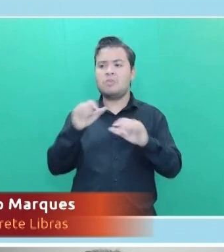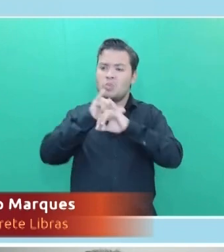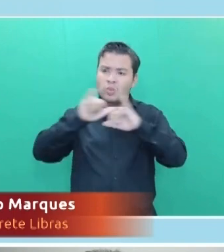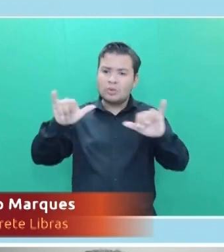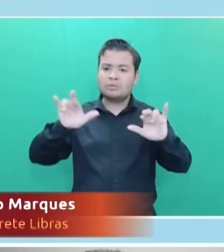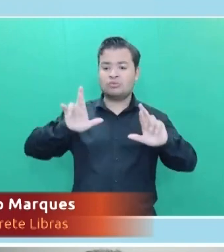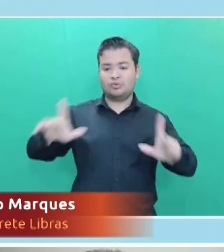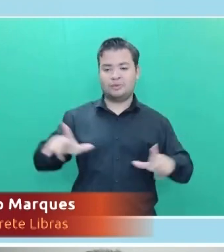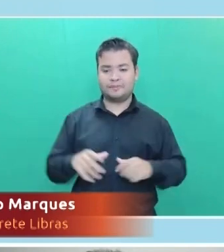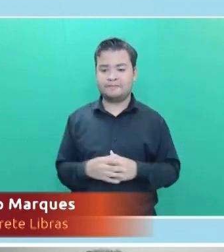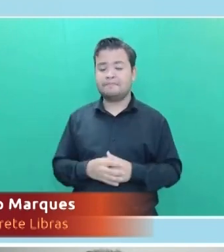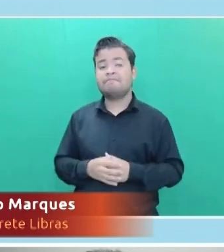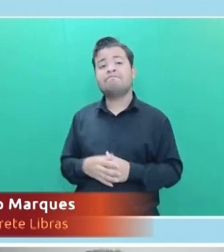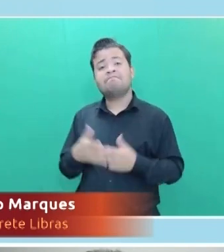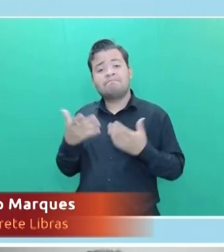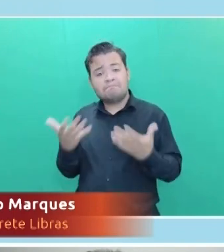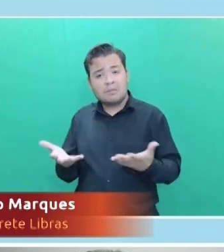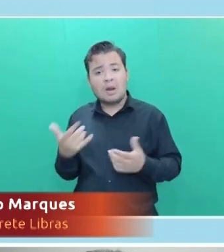eu já fiz